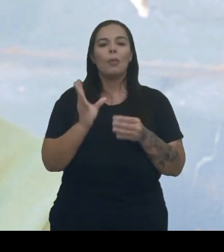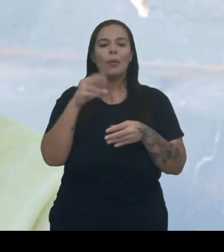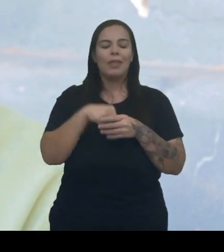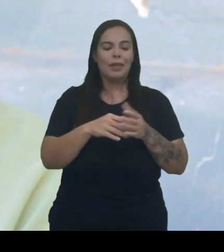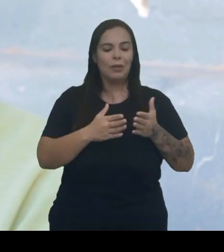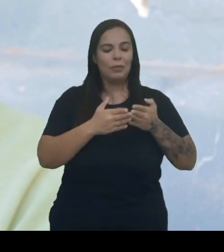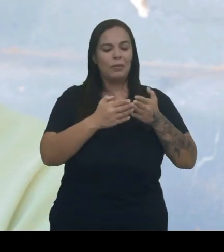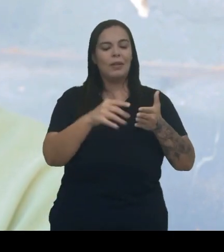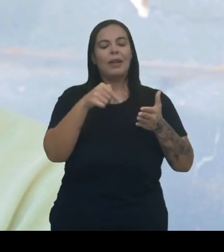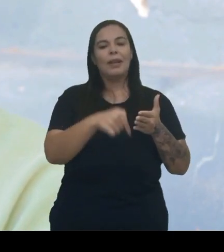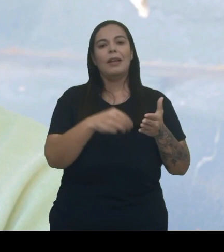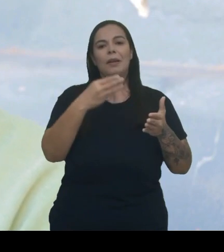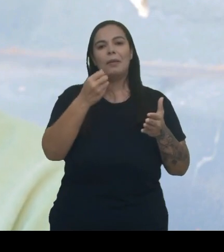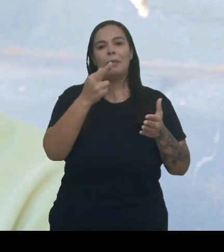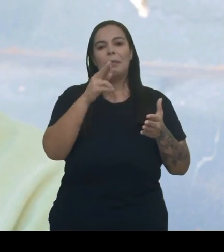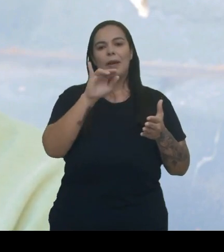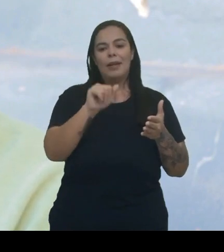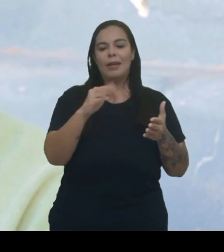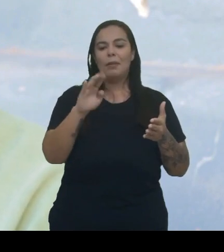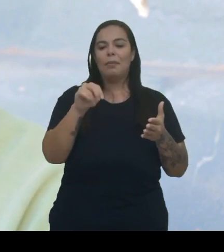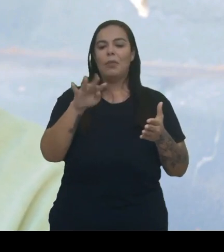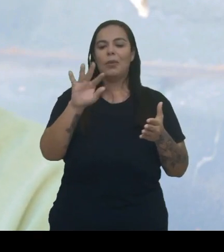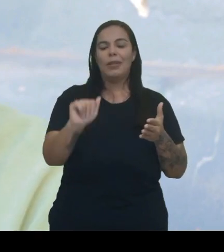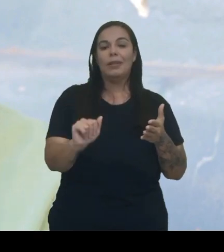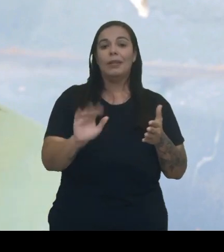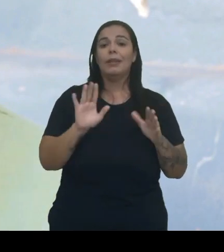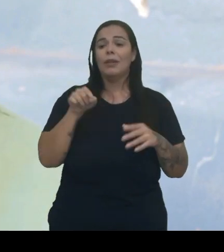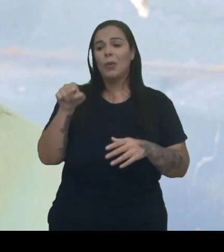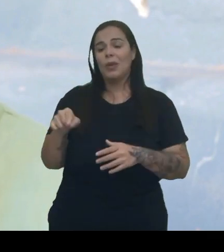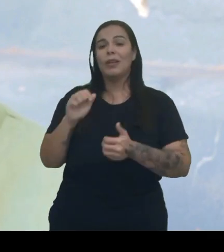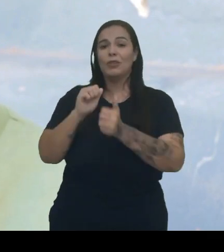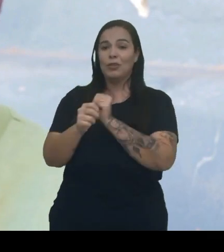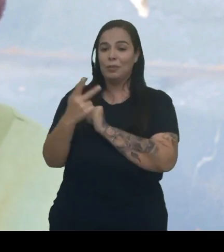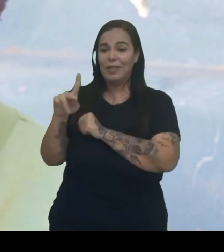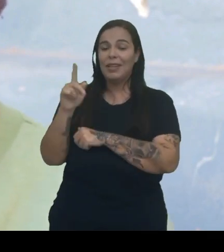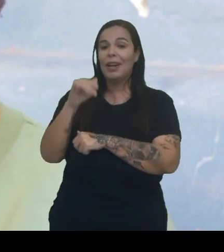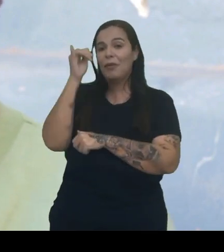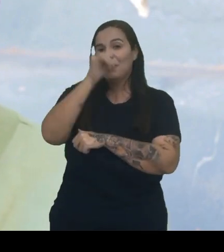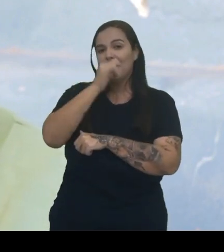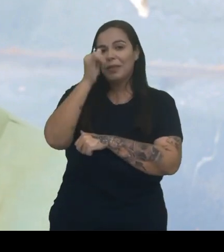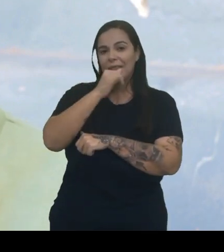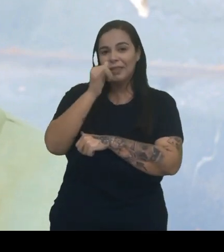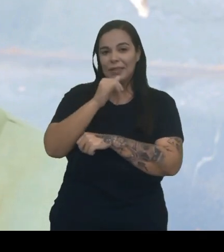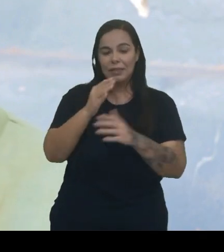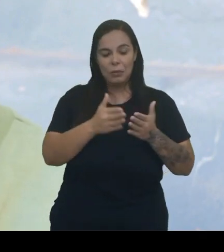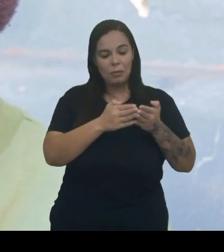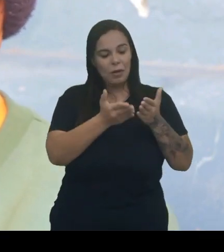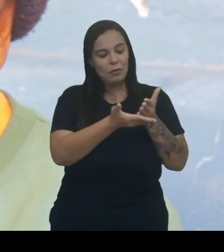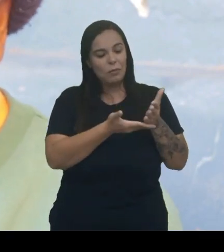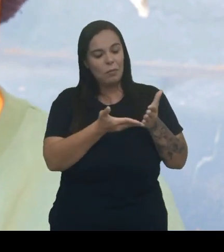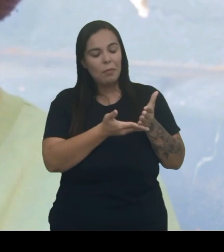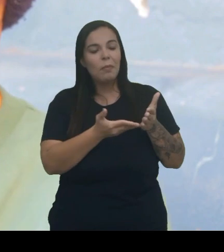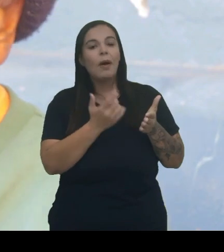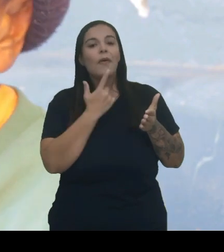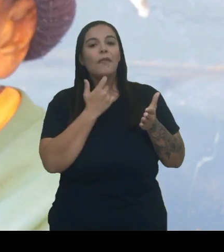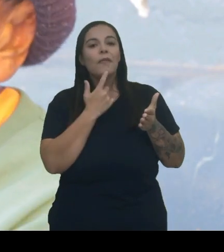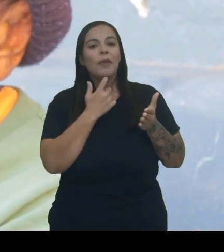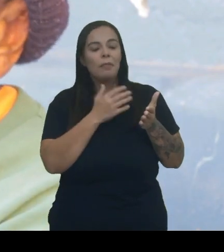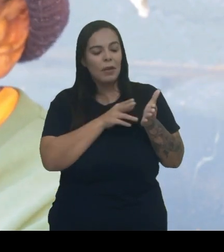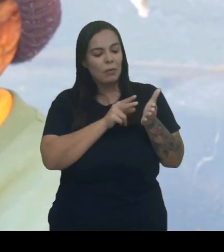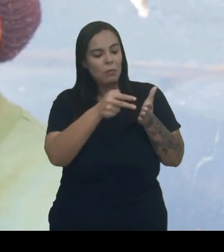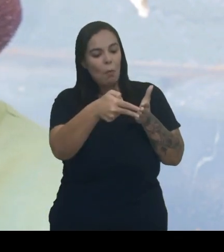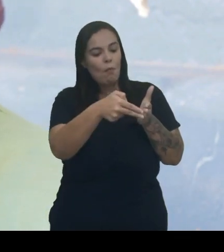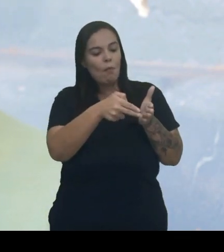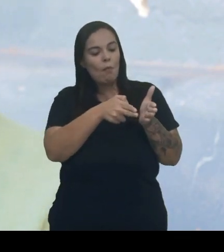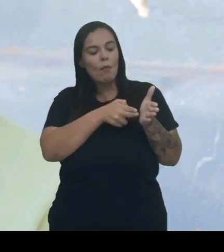a ser mestre de pescaria na Maria Bonita. Mas era uma canoa linda, ele era fluminense. Ela era pintada embaixo de vermelho, tinha um frisozinho